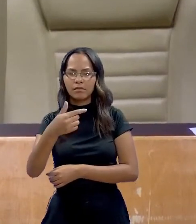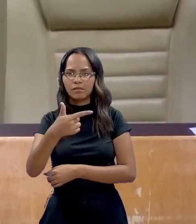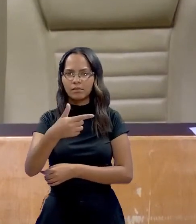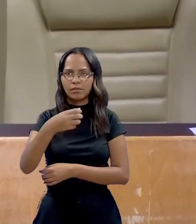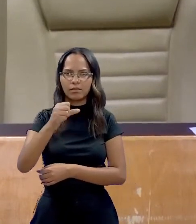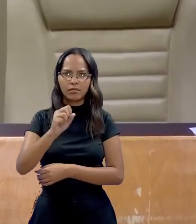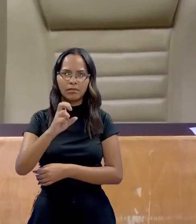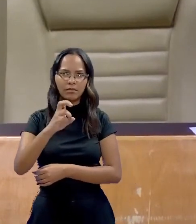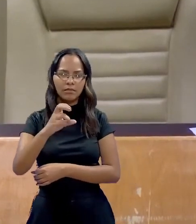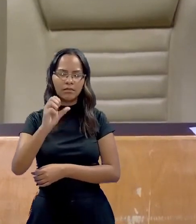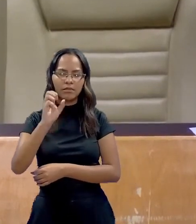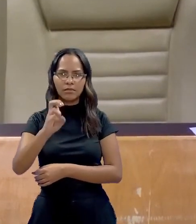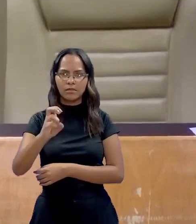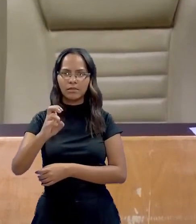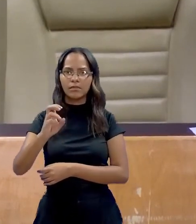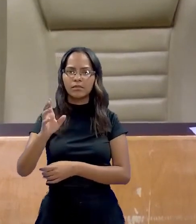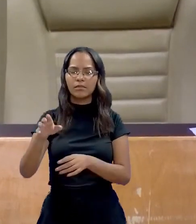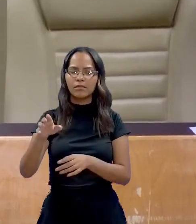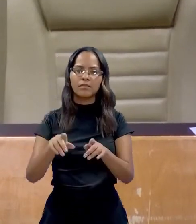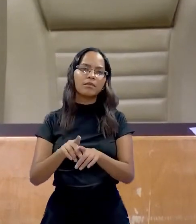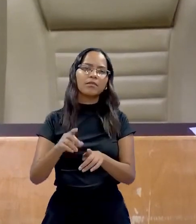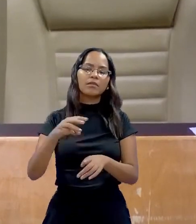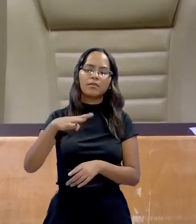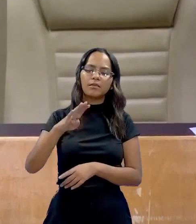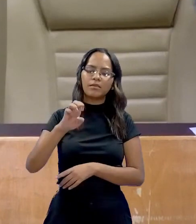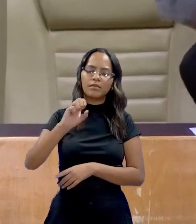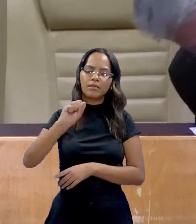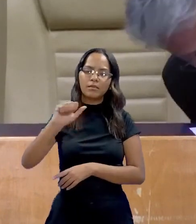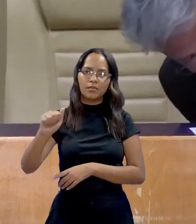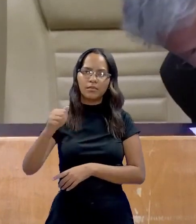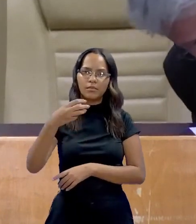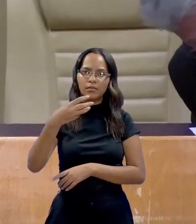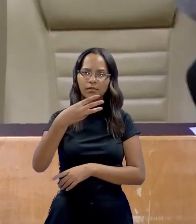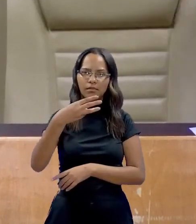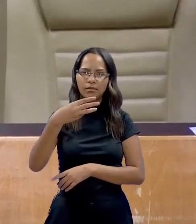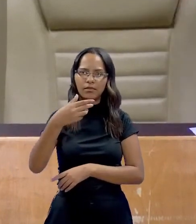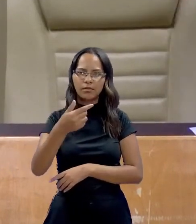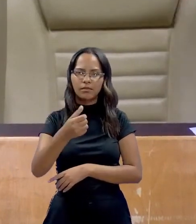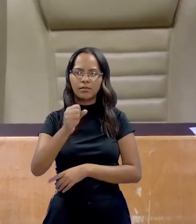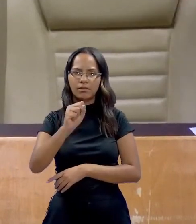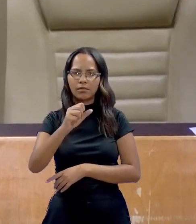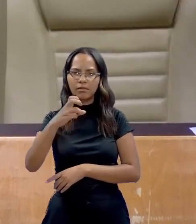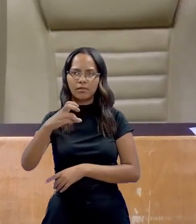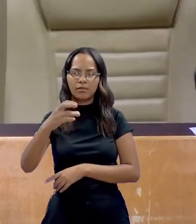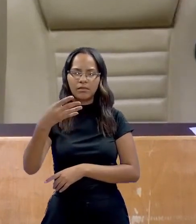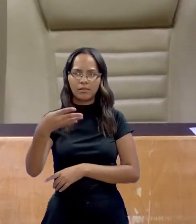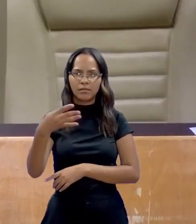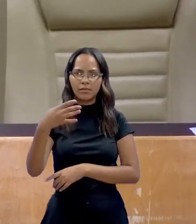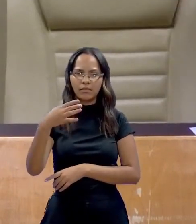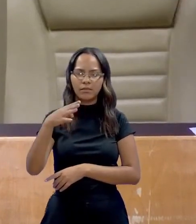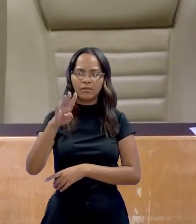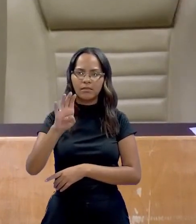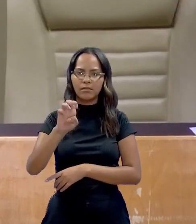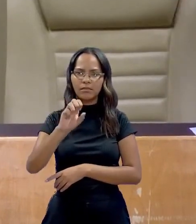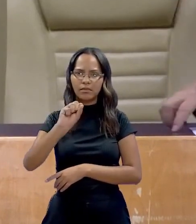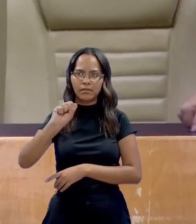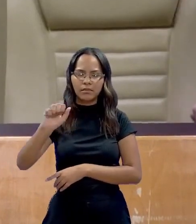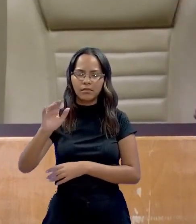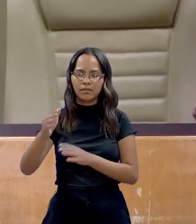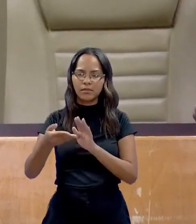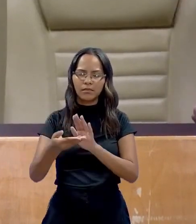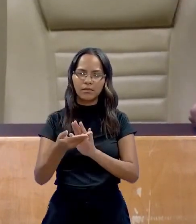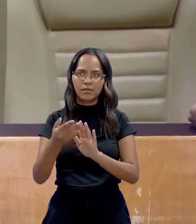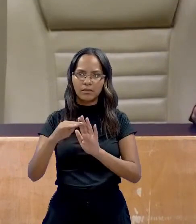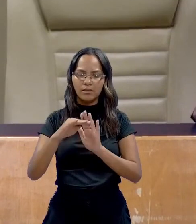vereador Bessa. Requerimento 3.854 do vereador Bessa foi retirado da pauta a